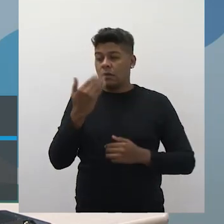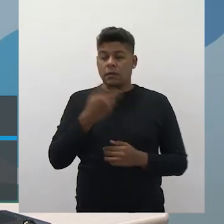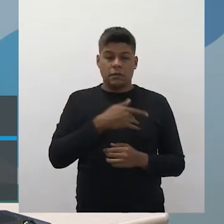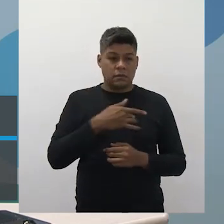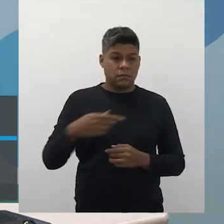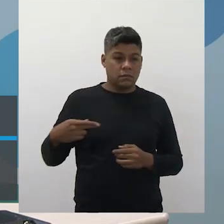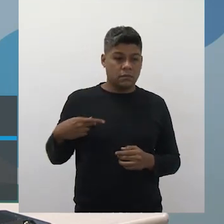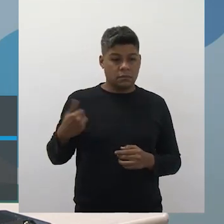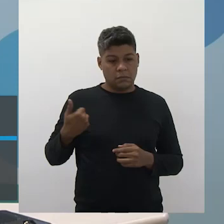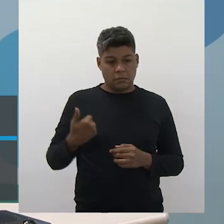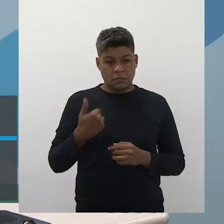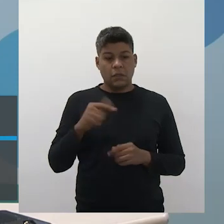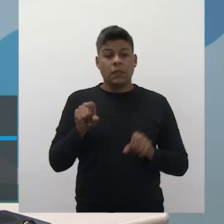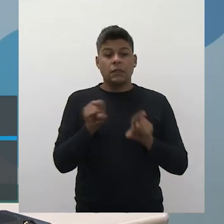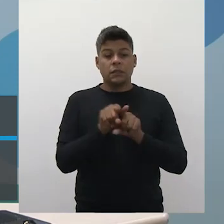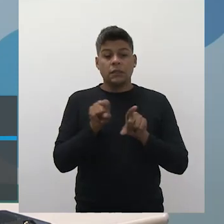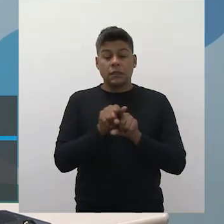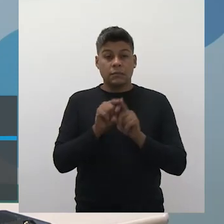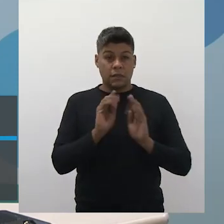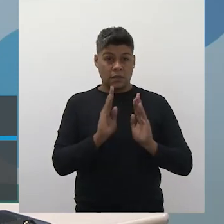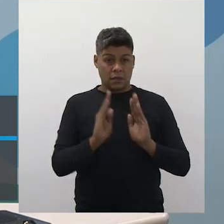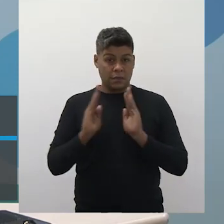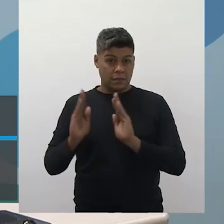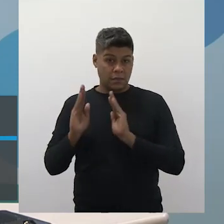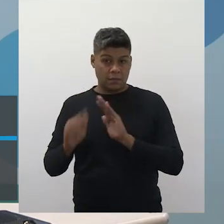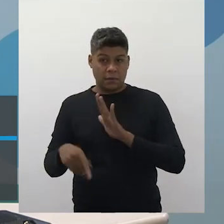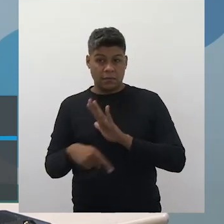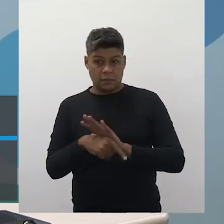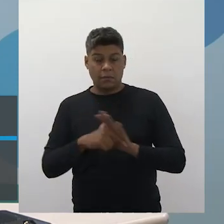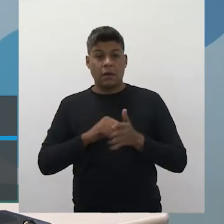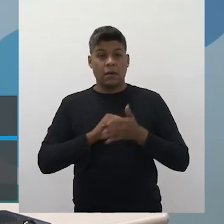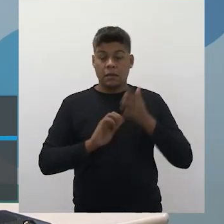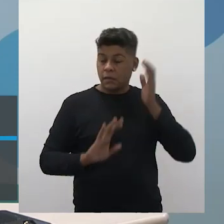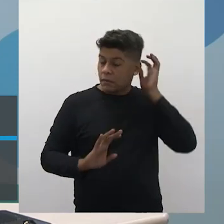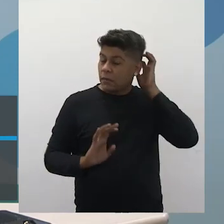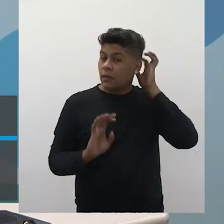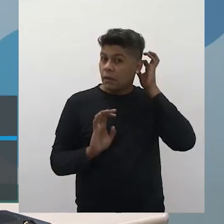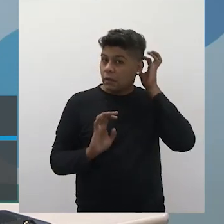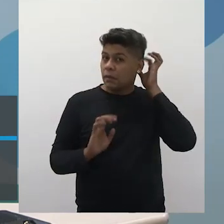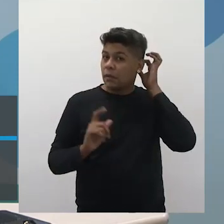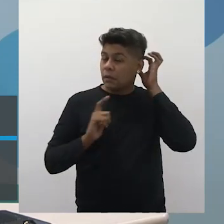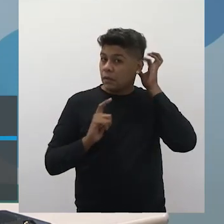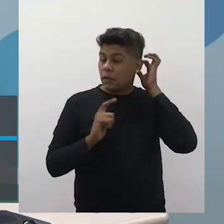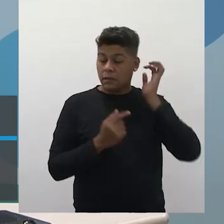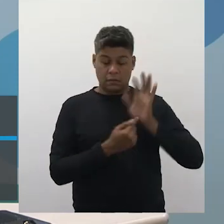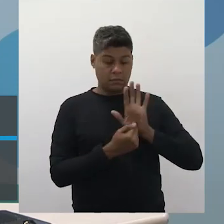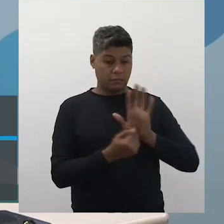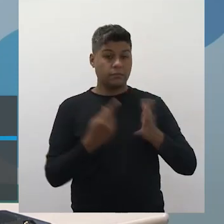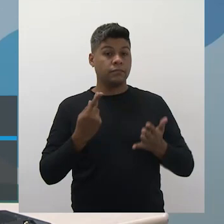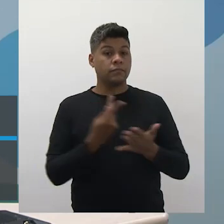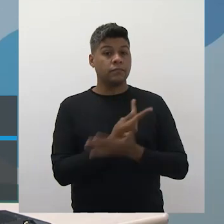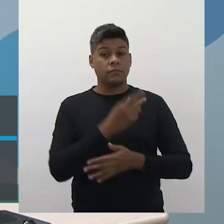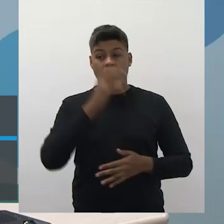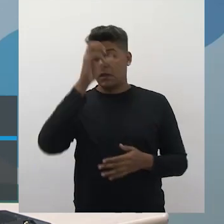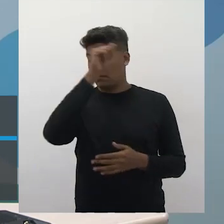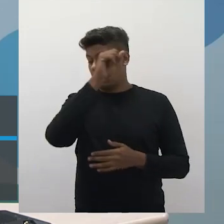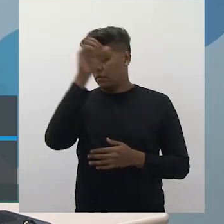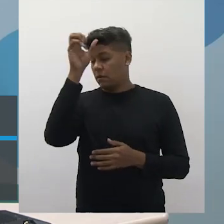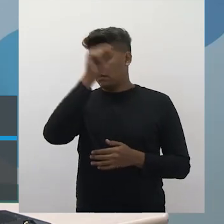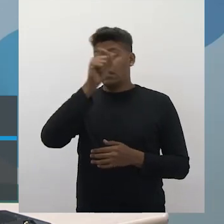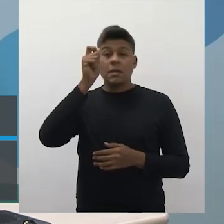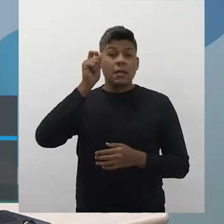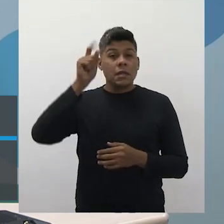Né? Na perspectiva da etapa de finalização das atividades, sequência de atividades, nós vamos destacar a situação de aprendizagem, que é a ideia que o